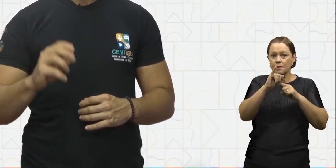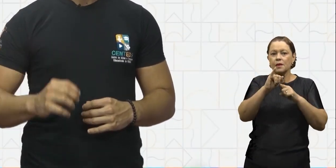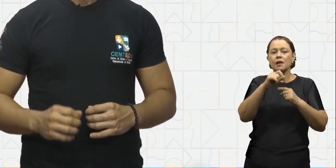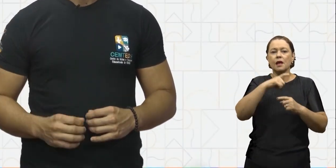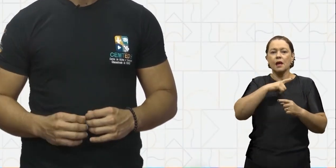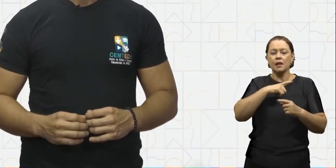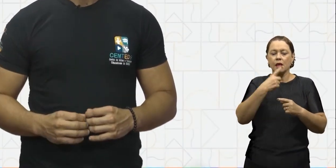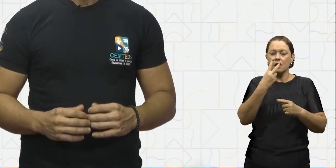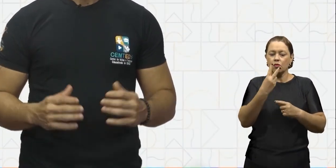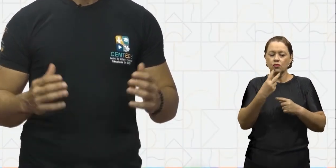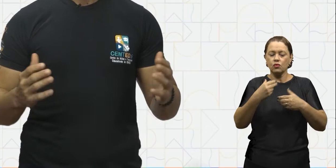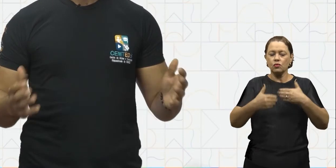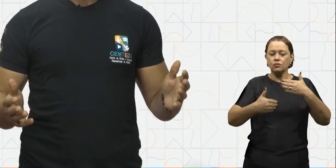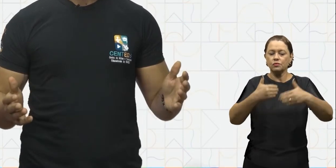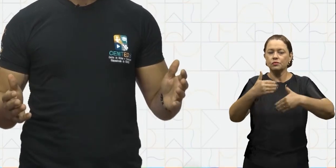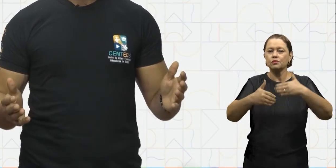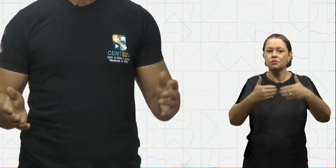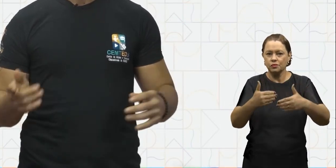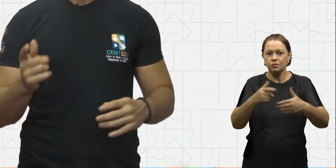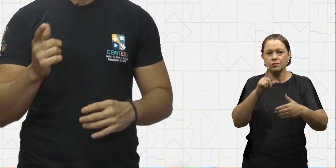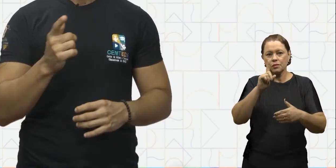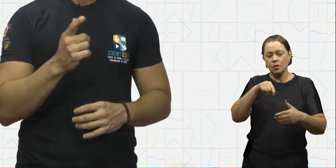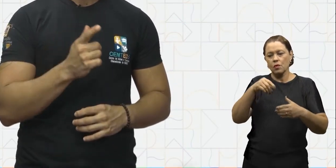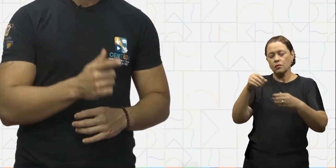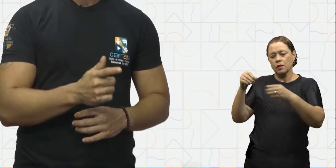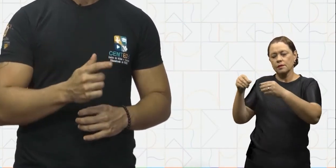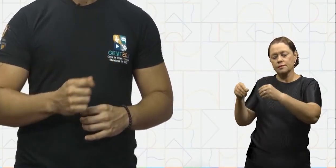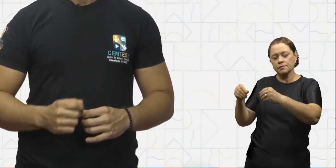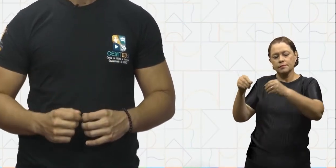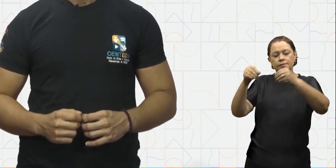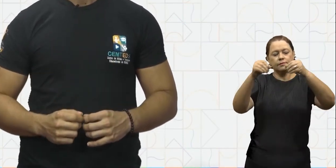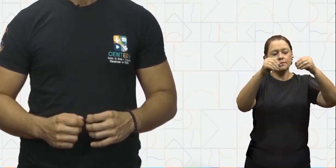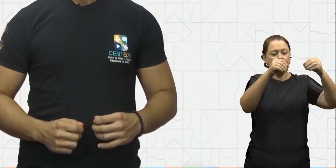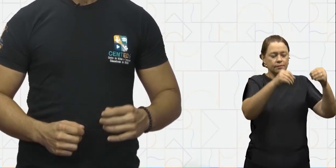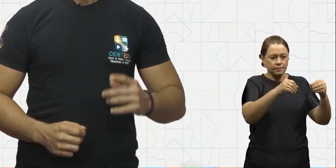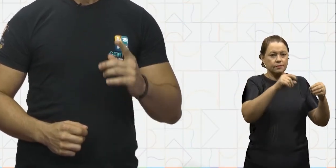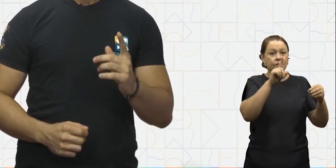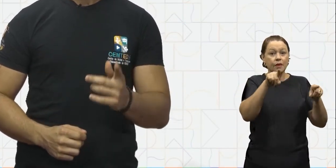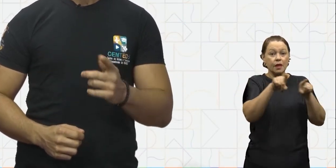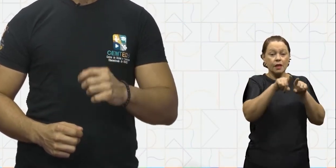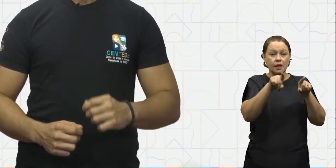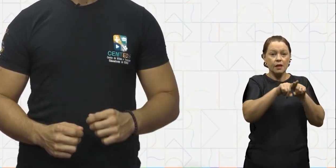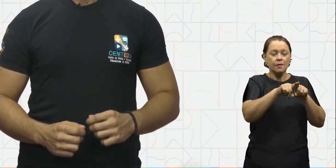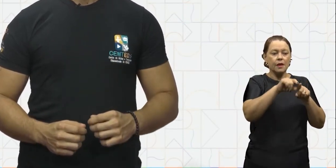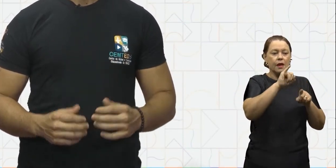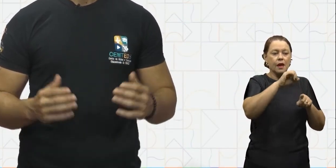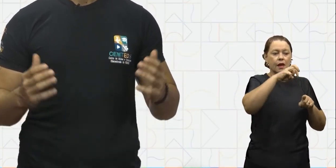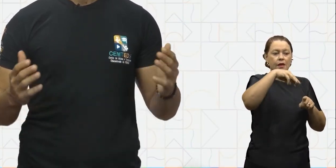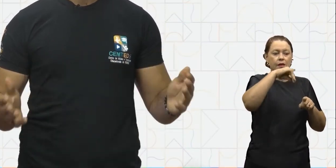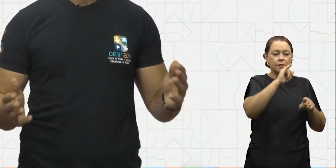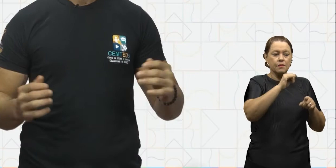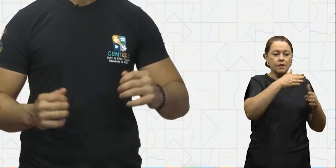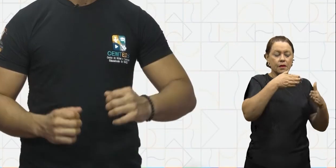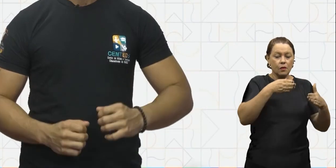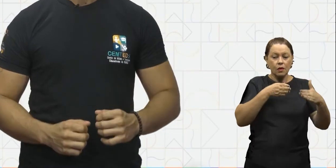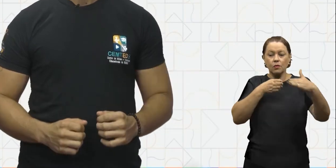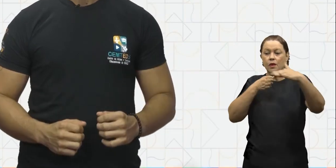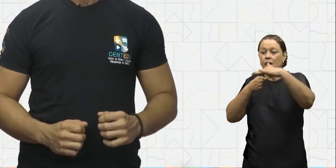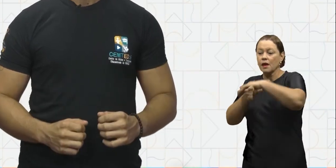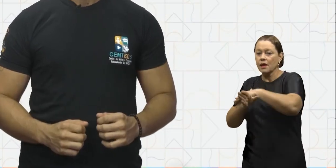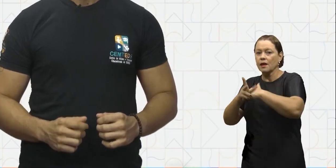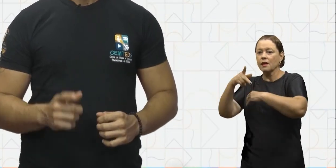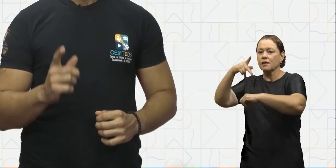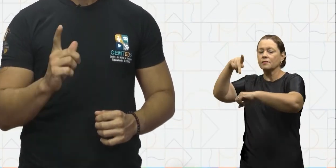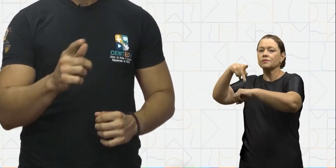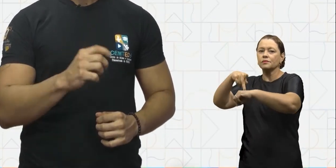pelos dois processos. A imigração, que é quando ela sai da sua região, e a imigração, quando ela entra numa outra